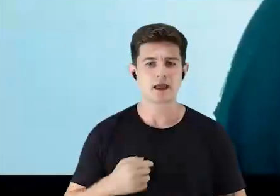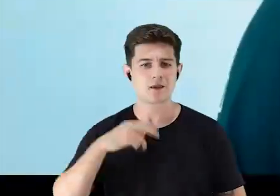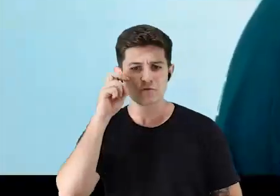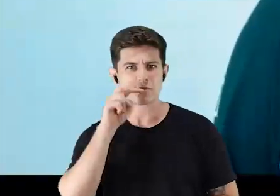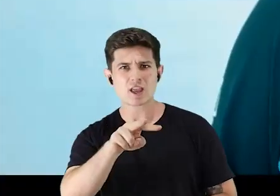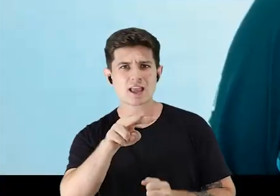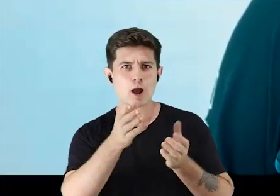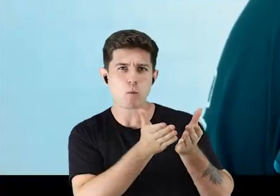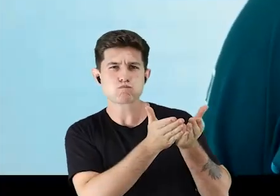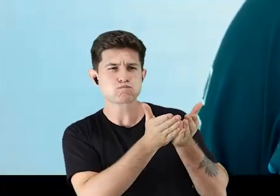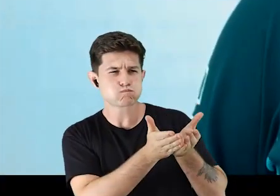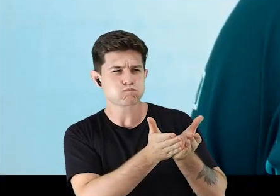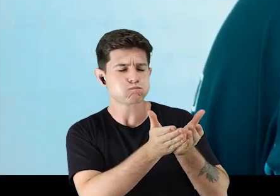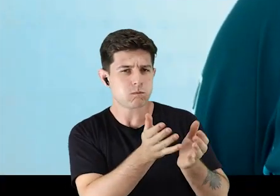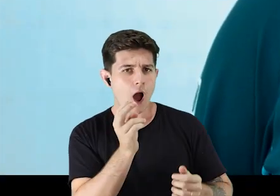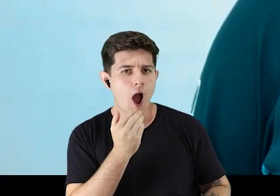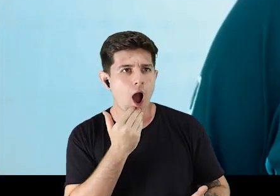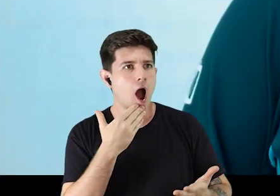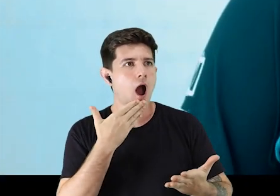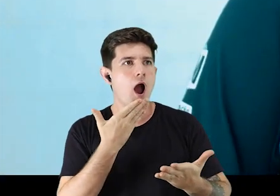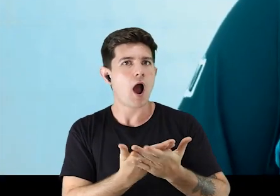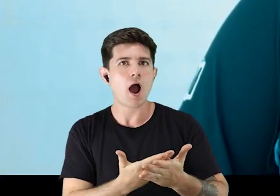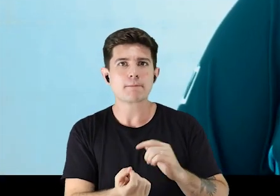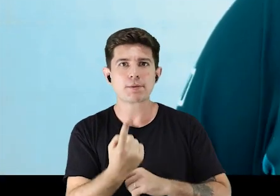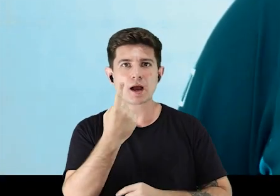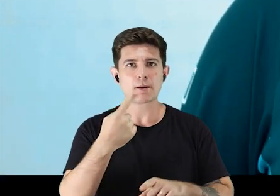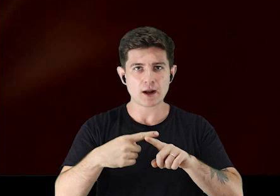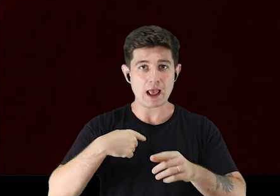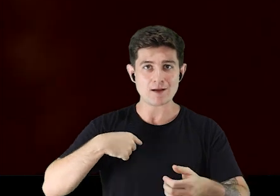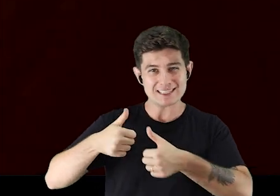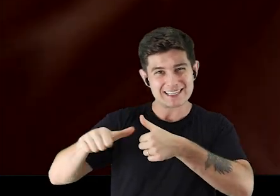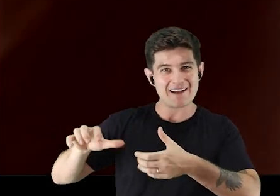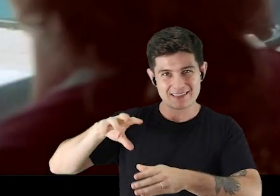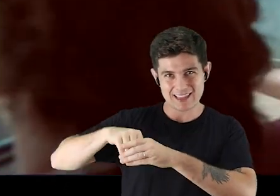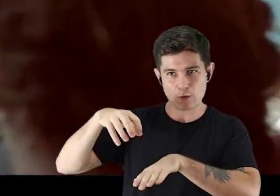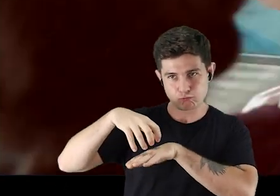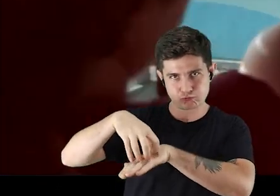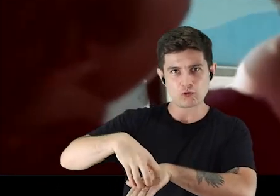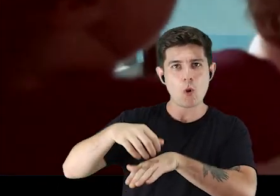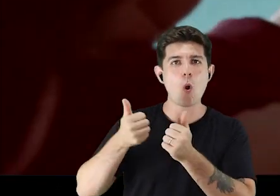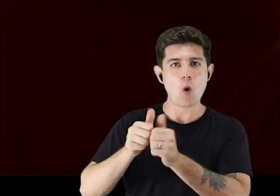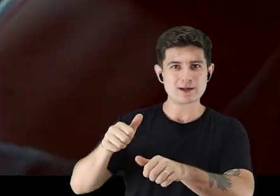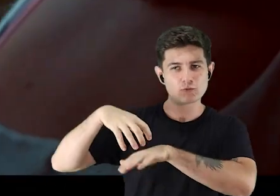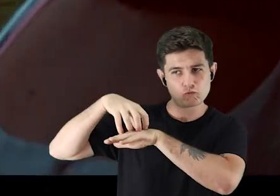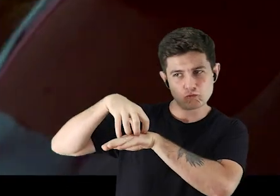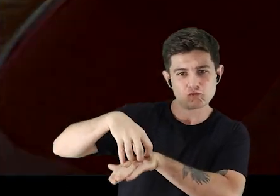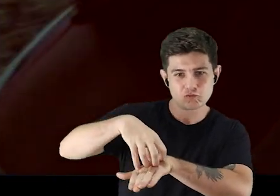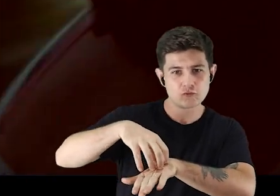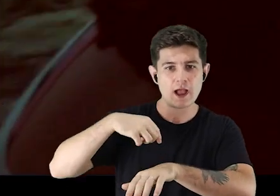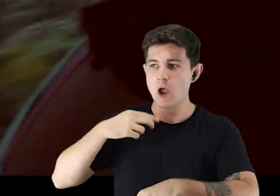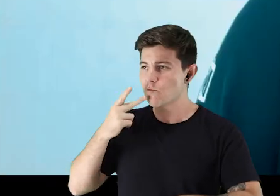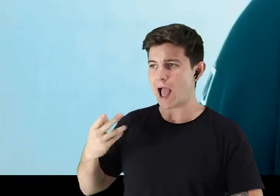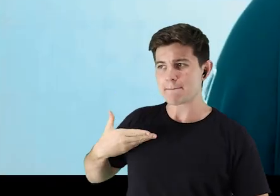Primeira coisa que eu vi quando eu vi no navio, eu olhei pra fora, eu fiquei impressionada. Eu fui no ônibus vindo pra cá, eu virei pra minha